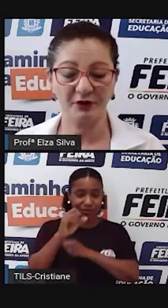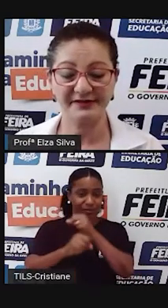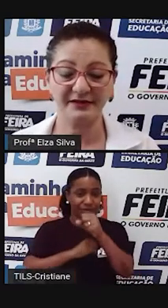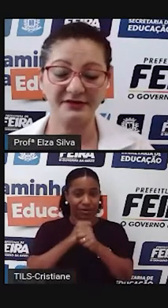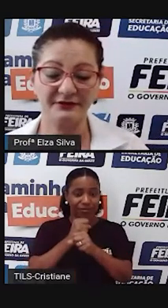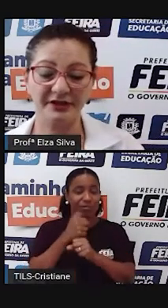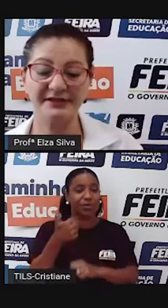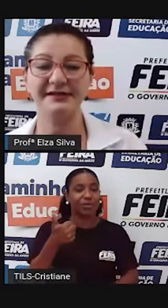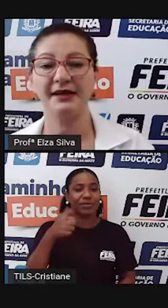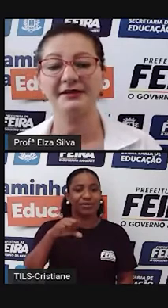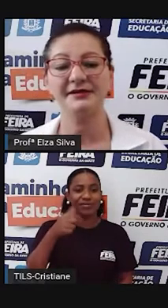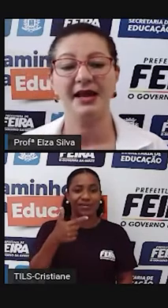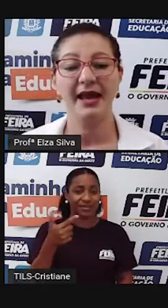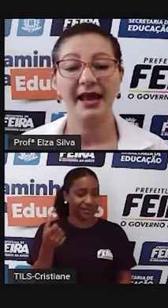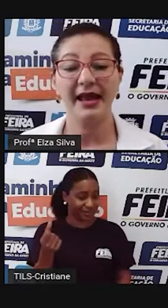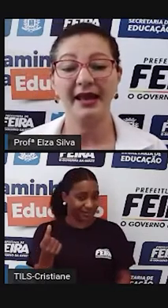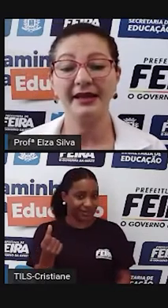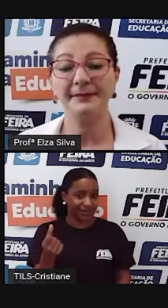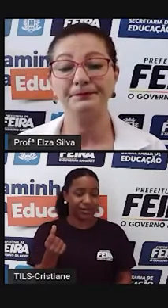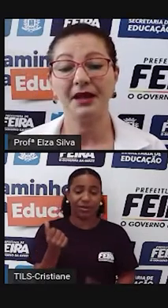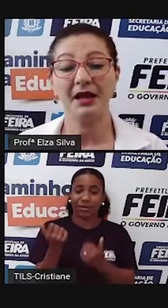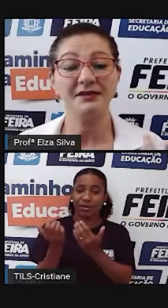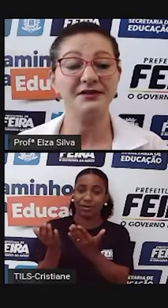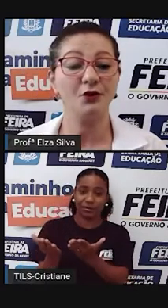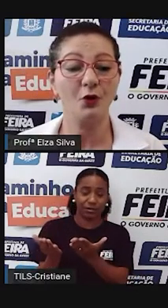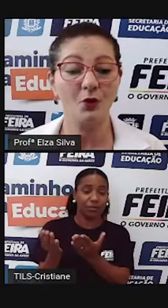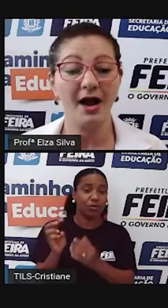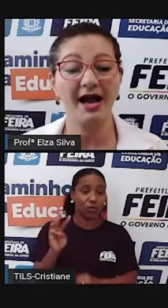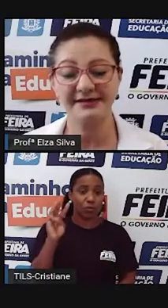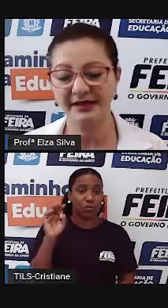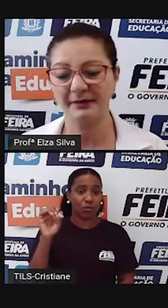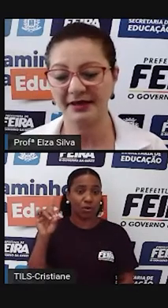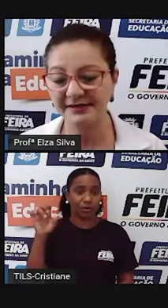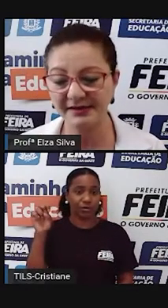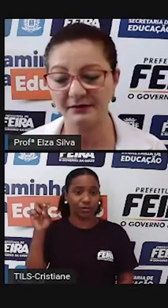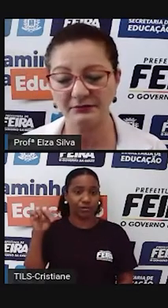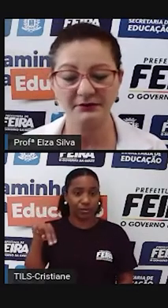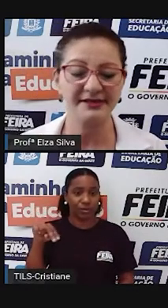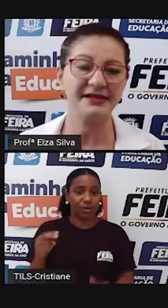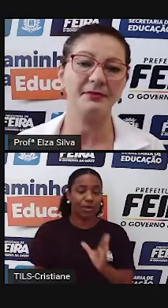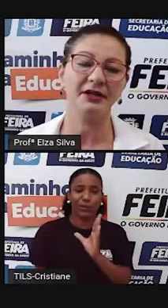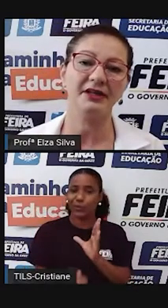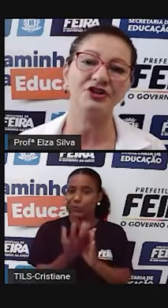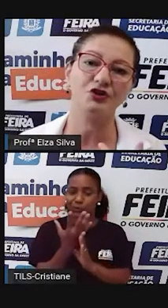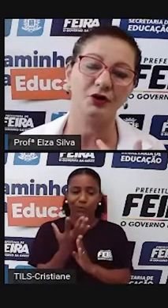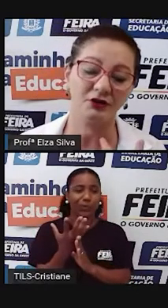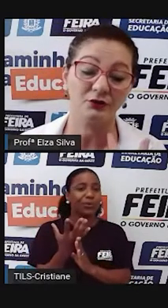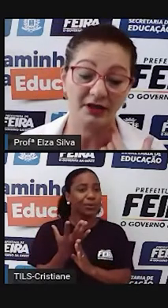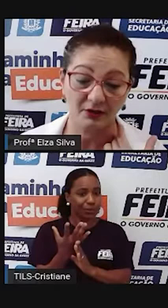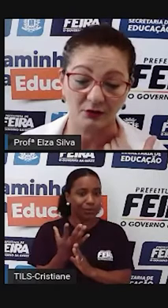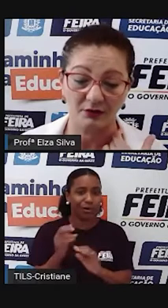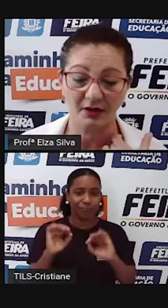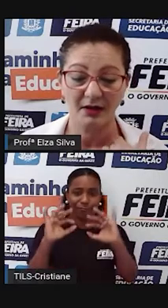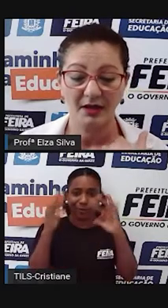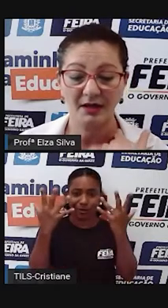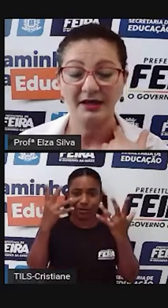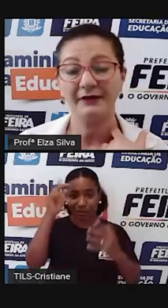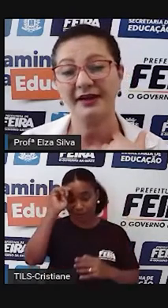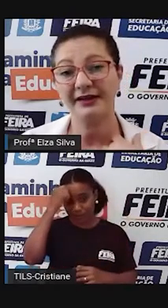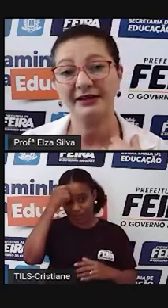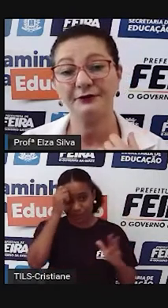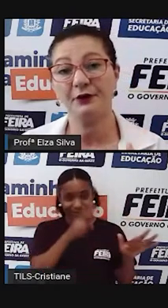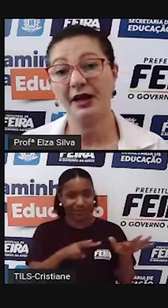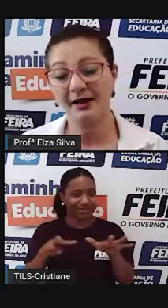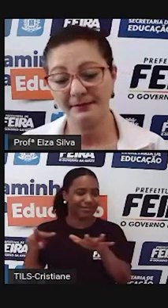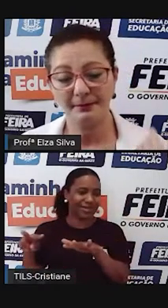especificamente em 1926, ele lançou a celebração, a Semana da História do Negro, que